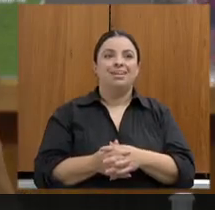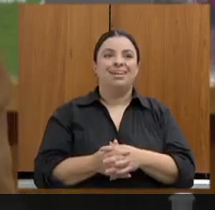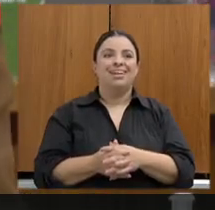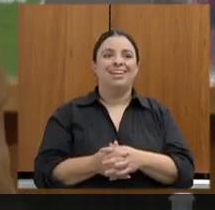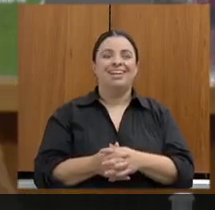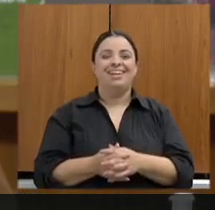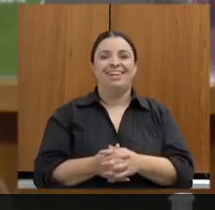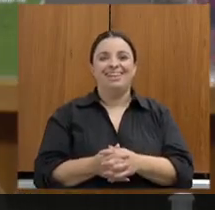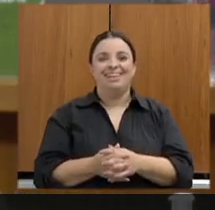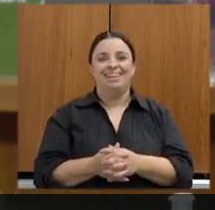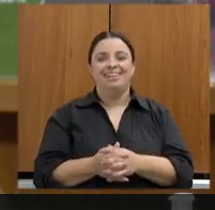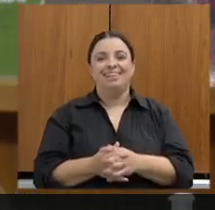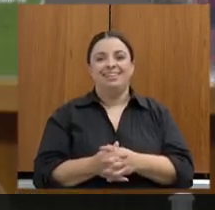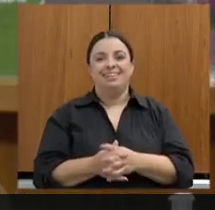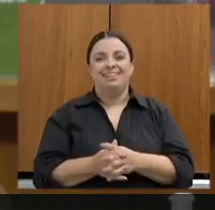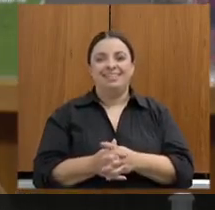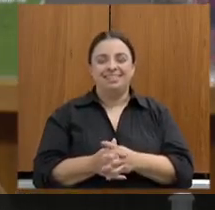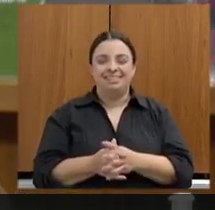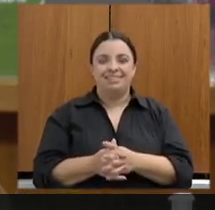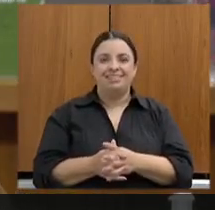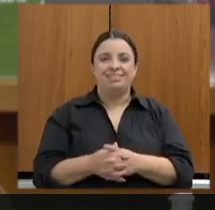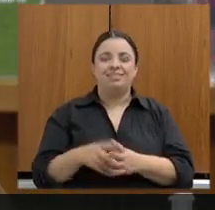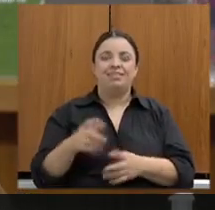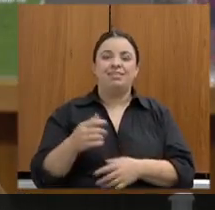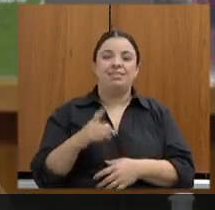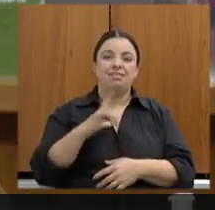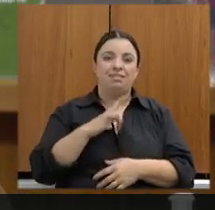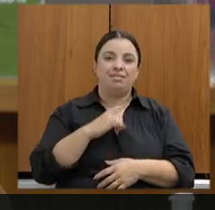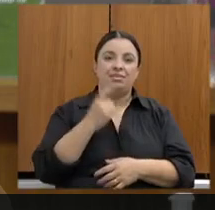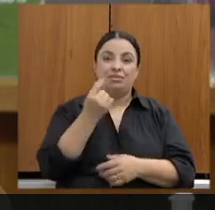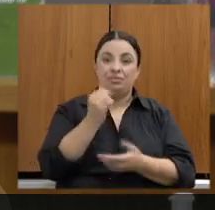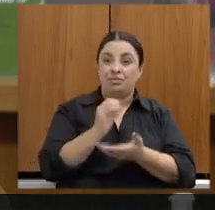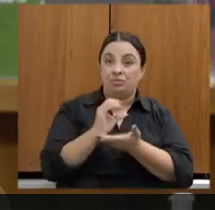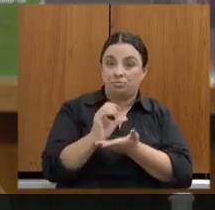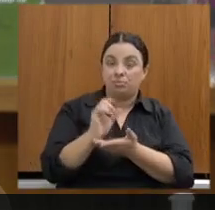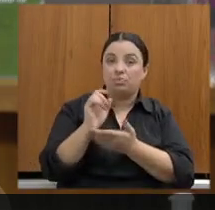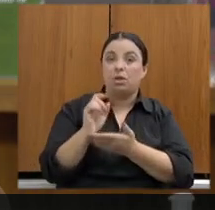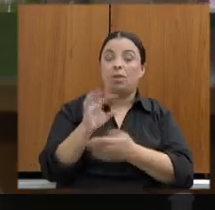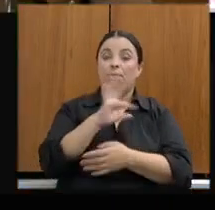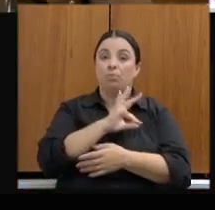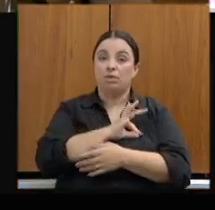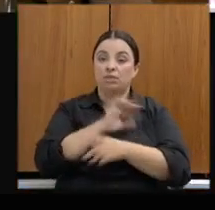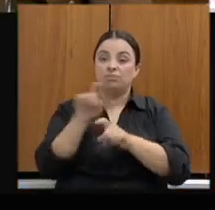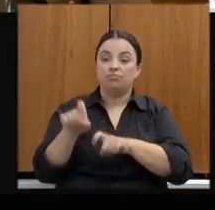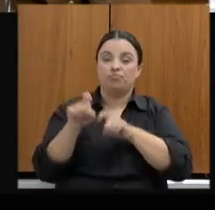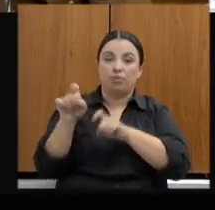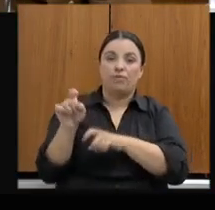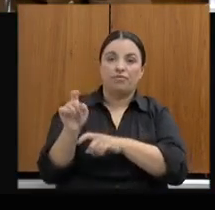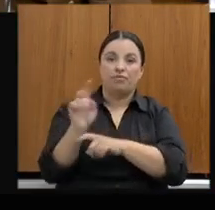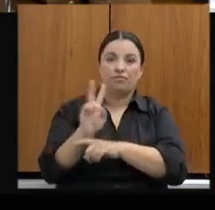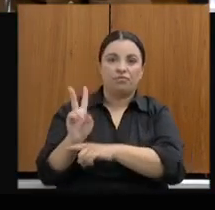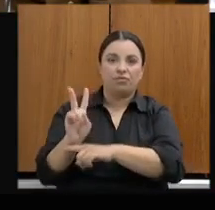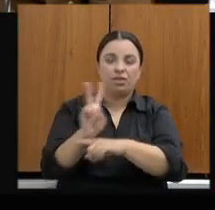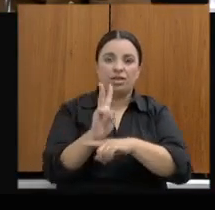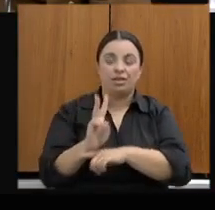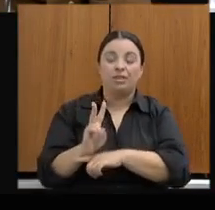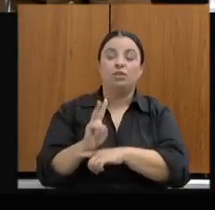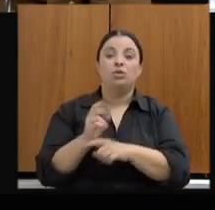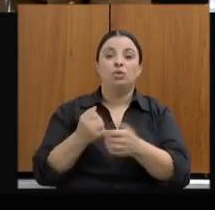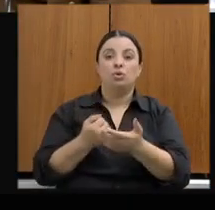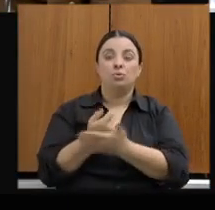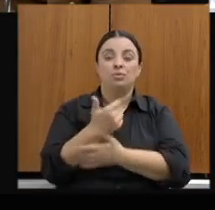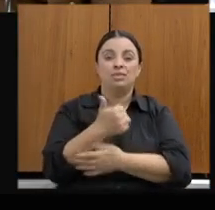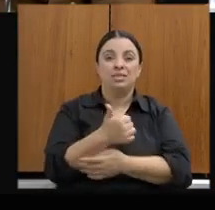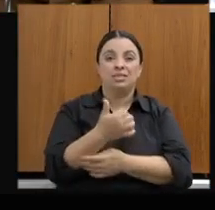e em termos de investimento do policiamento Rural já citamos né então foram 177 viaturas né isso